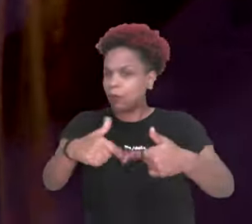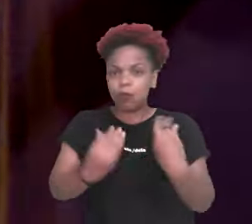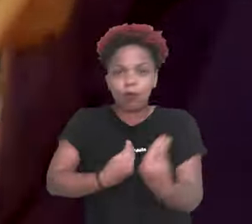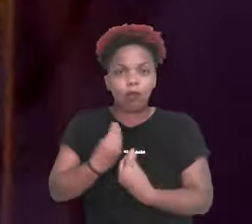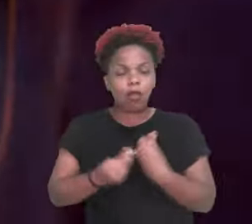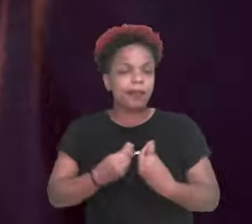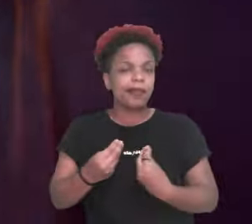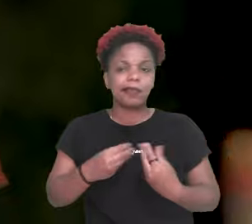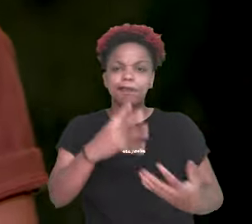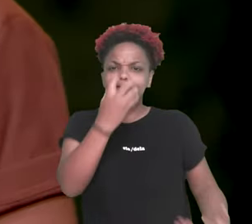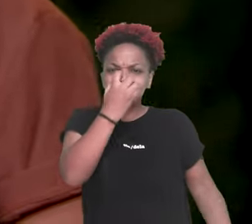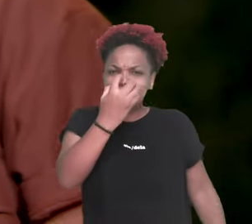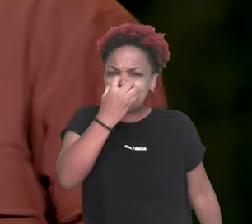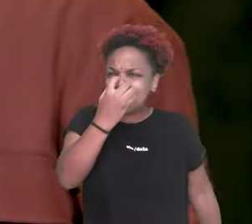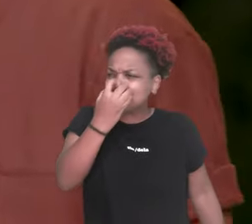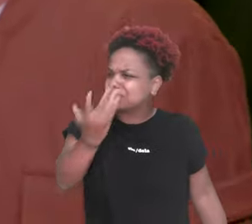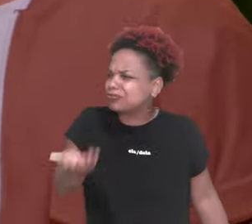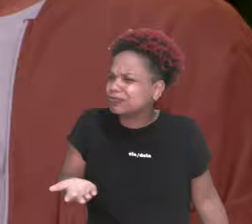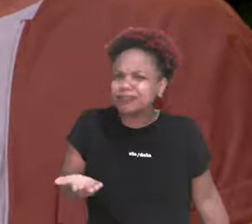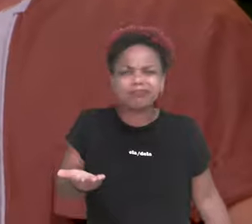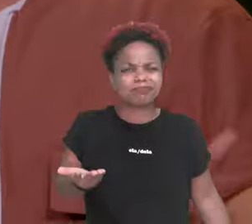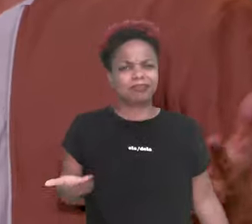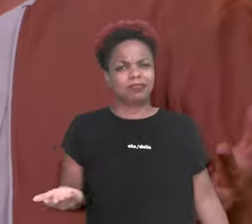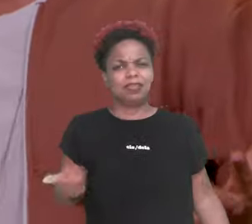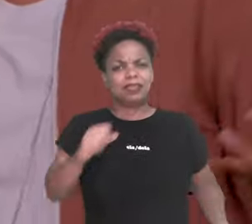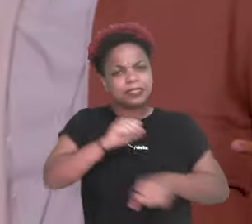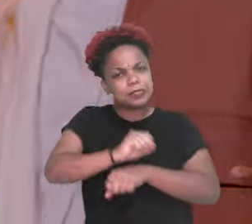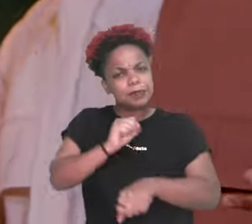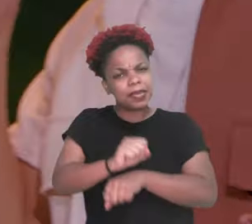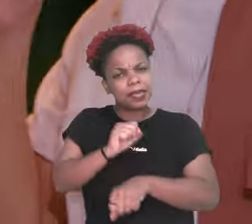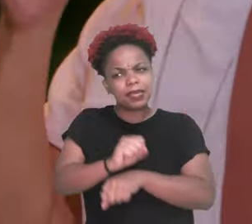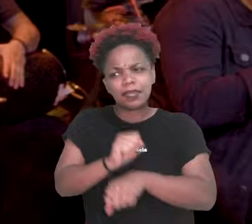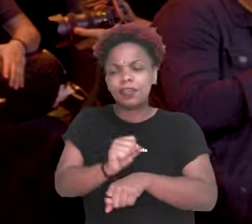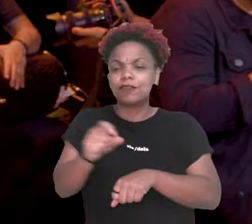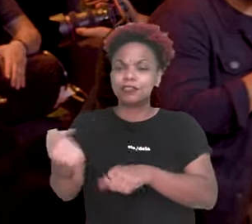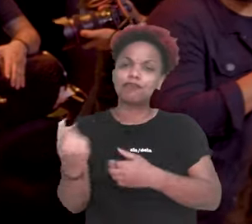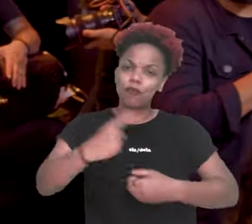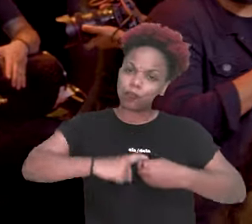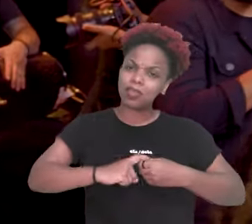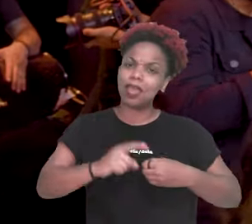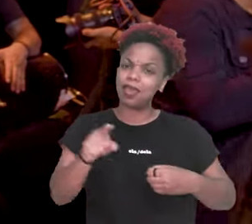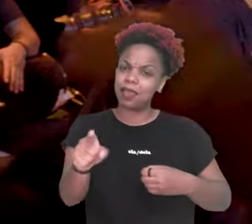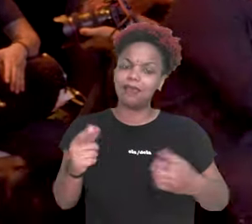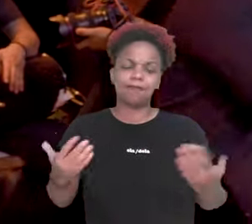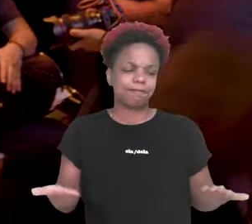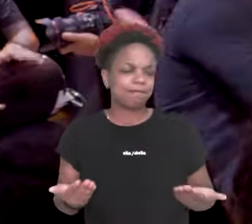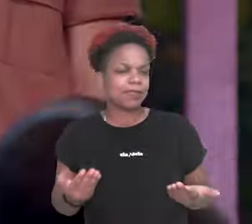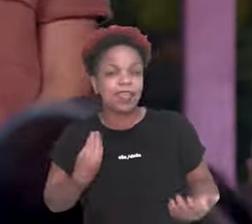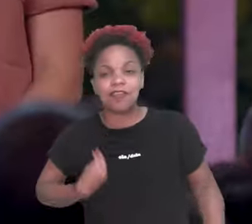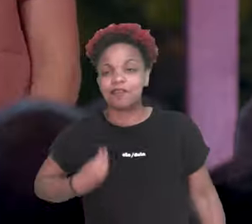tô feito um palhaço a esperar por você. Por você.